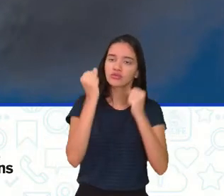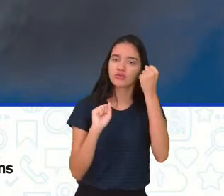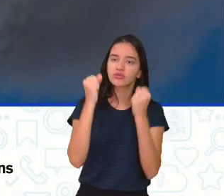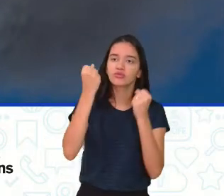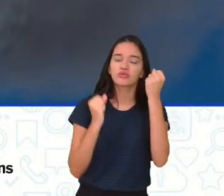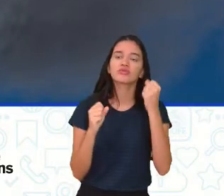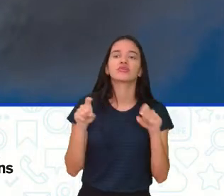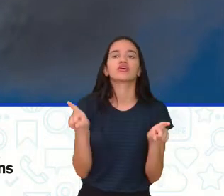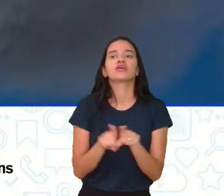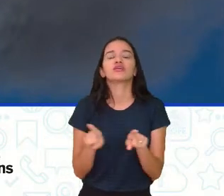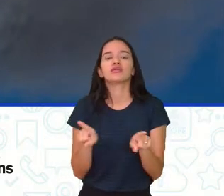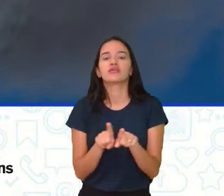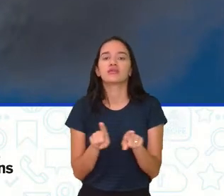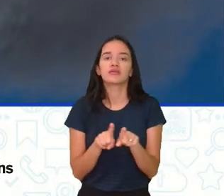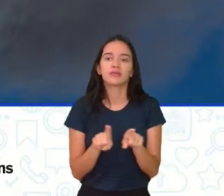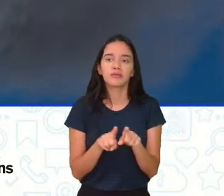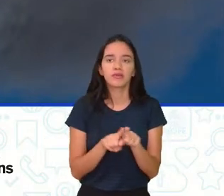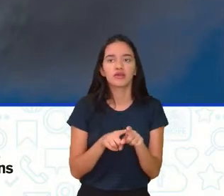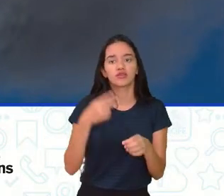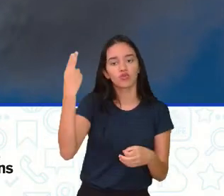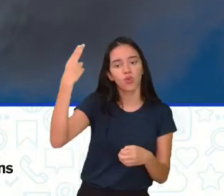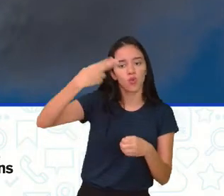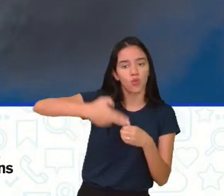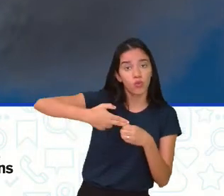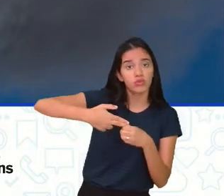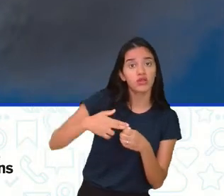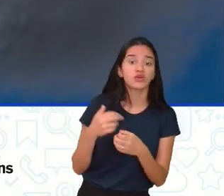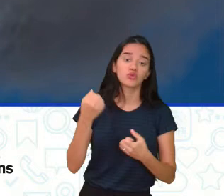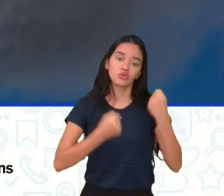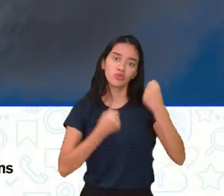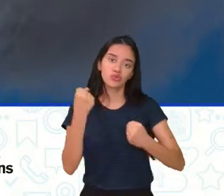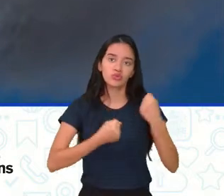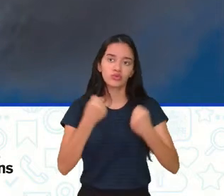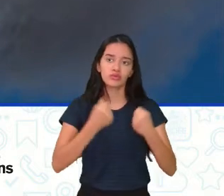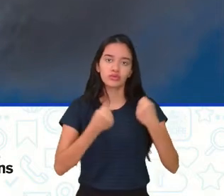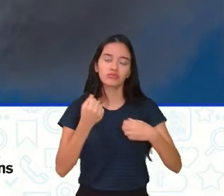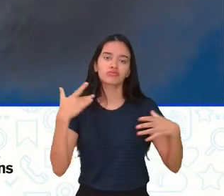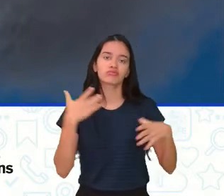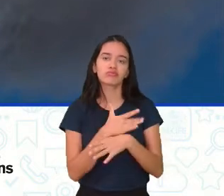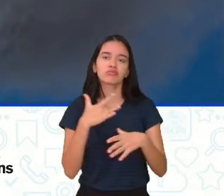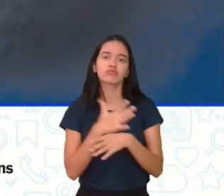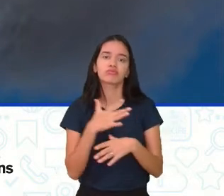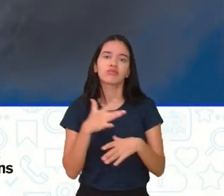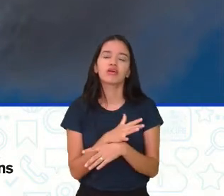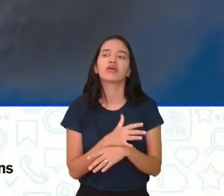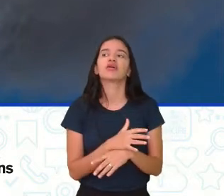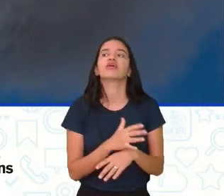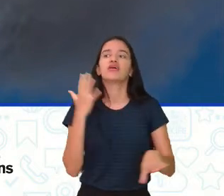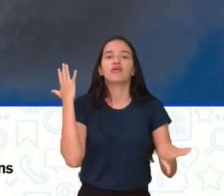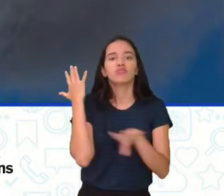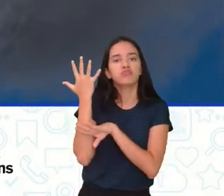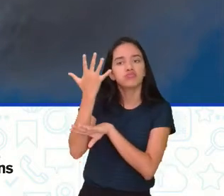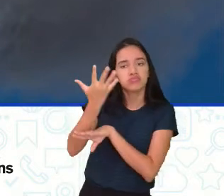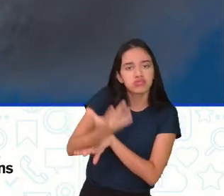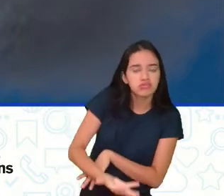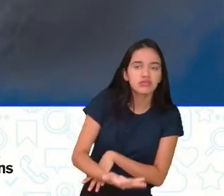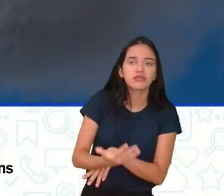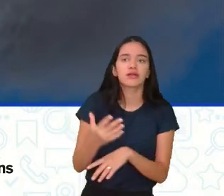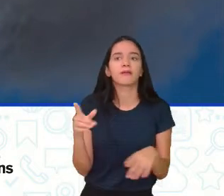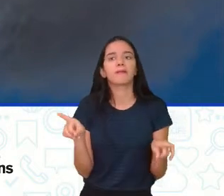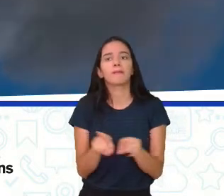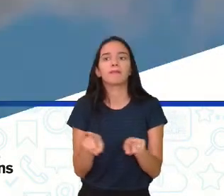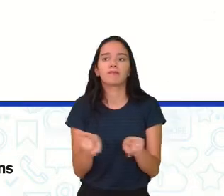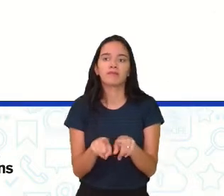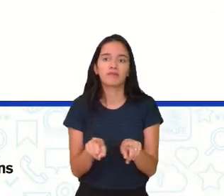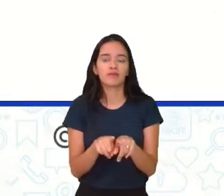os combustíveis fósseis, né, usados aí nos veículos, né, nos grandes centros urbanos, desmatamento, agricultura, pecuária